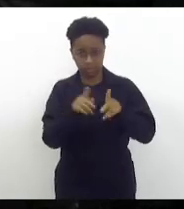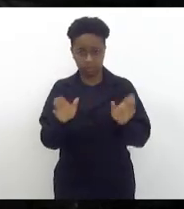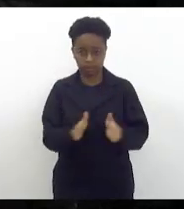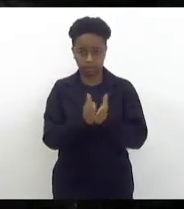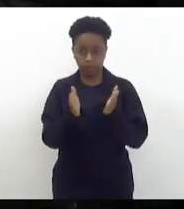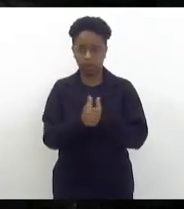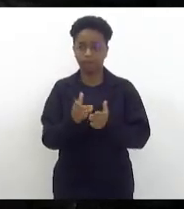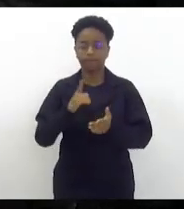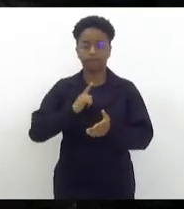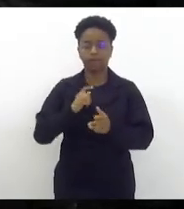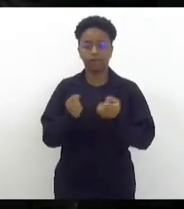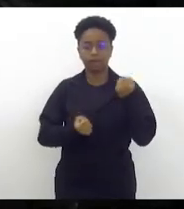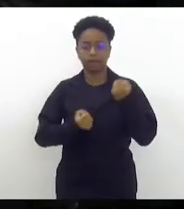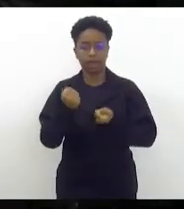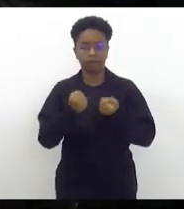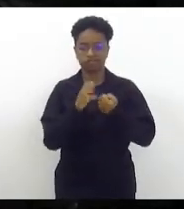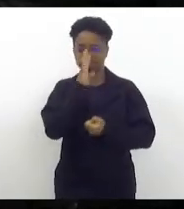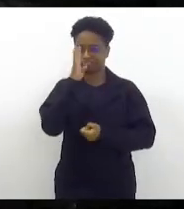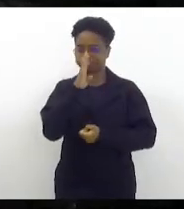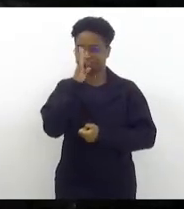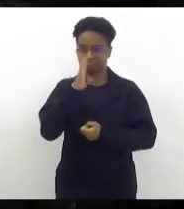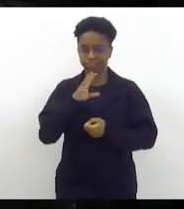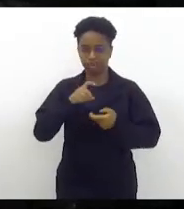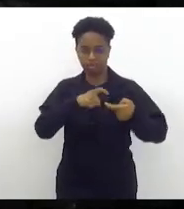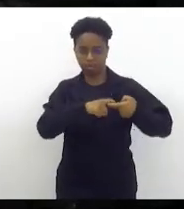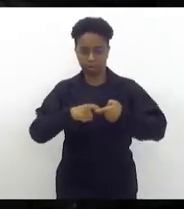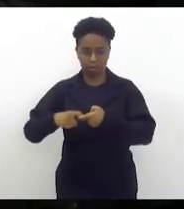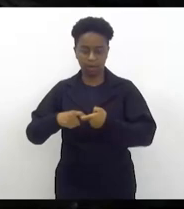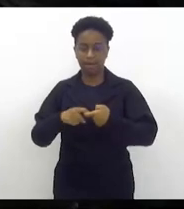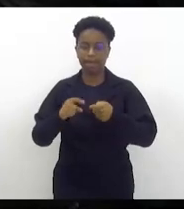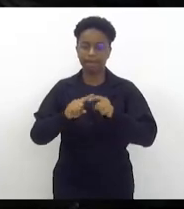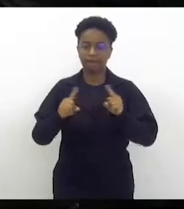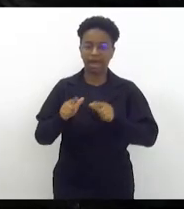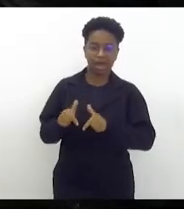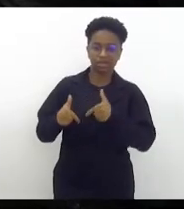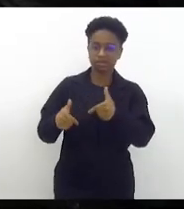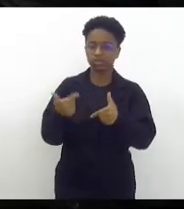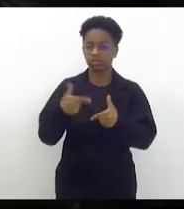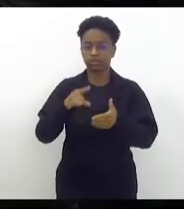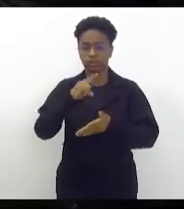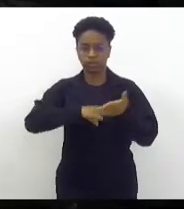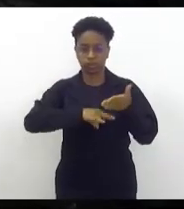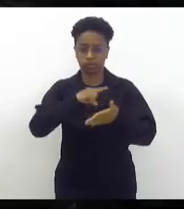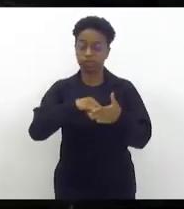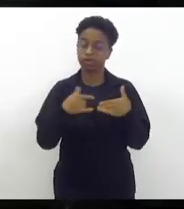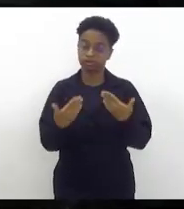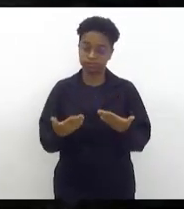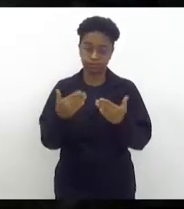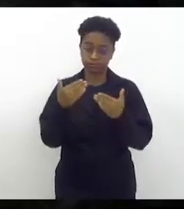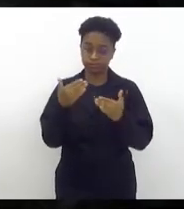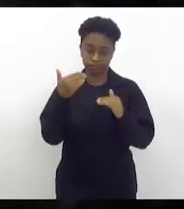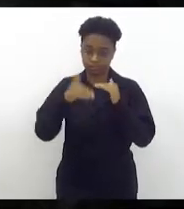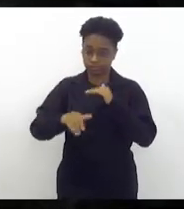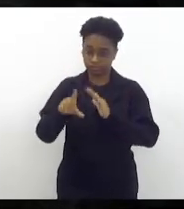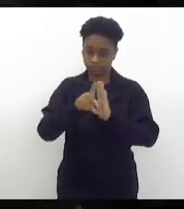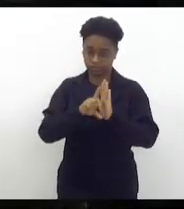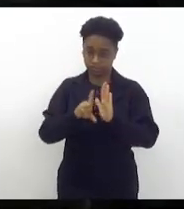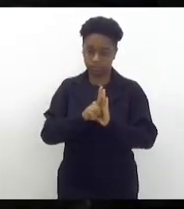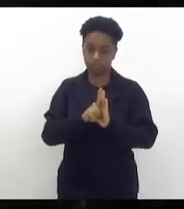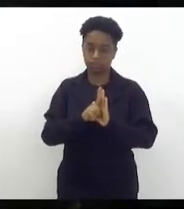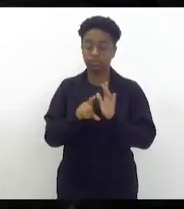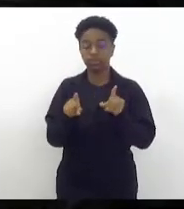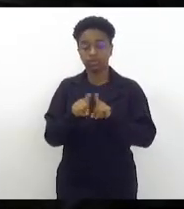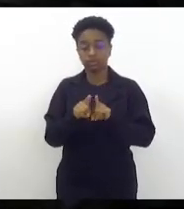carro rebocado arbitrariamente em operações que não têm ordem de serviço, são, portanto, ilegítimas, ilegais. E